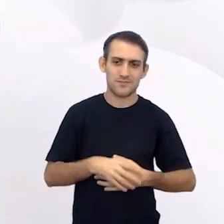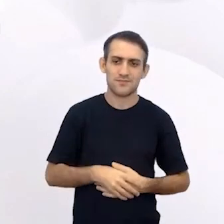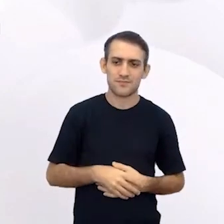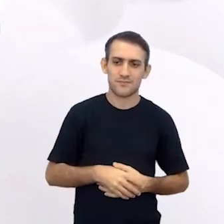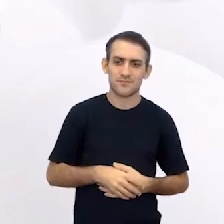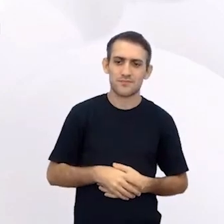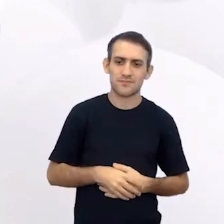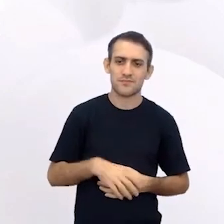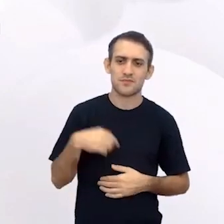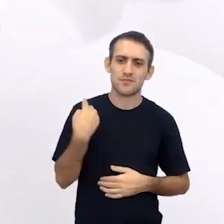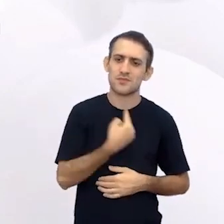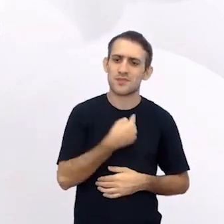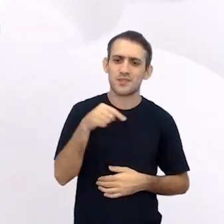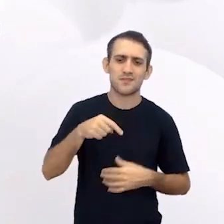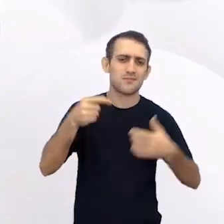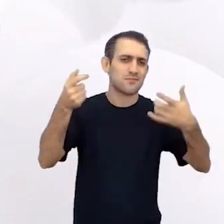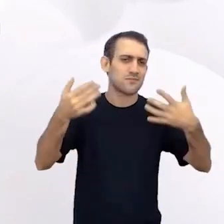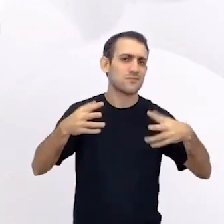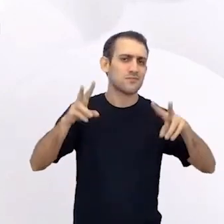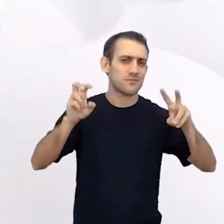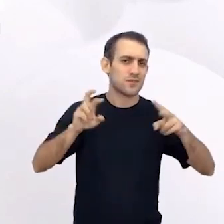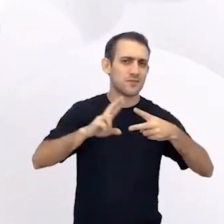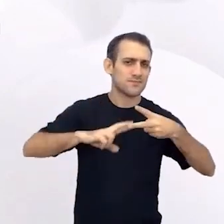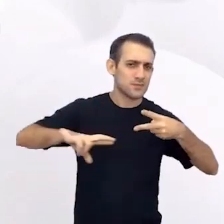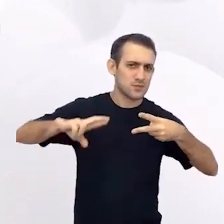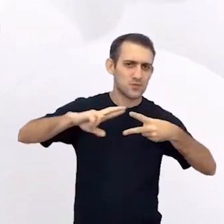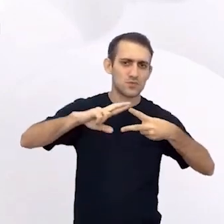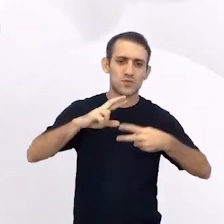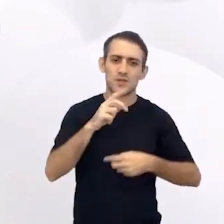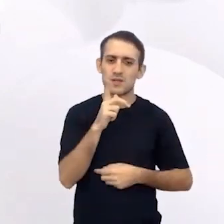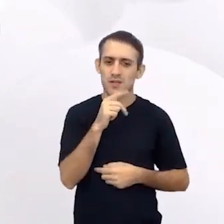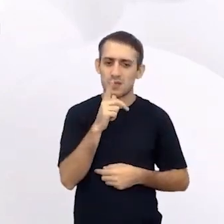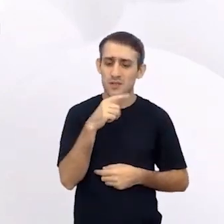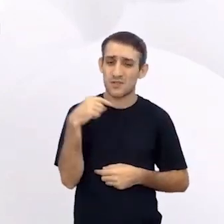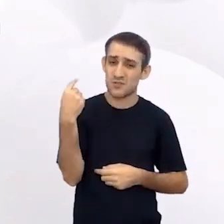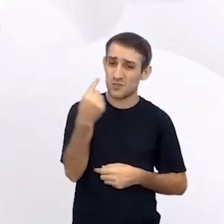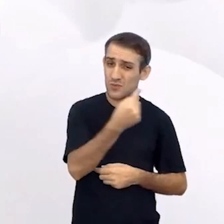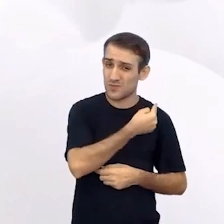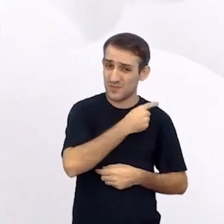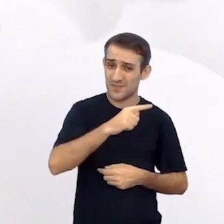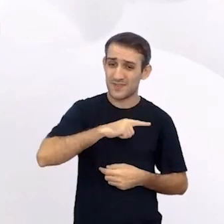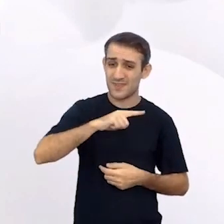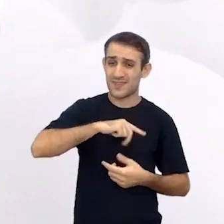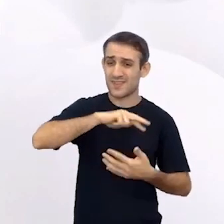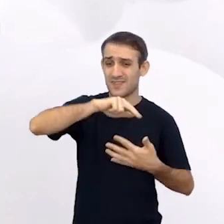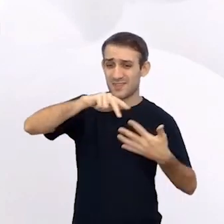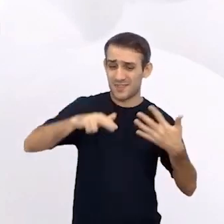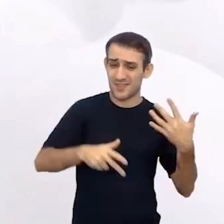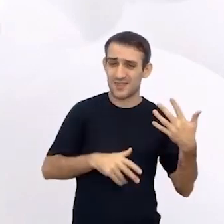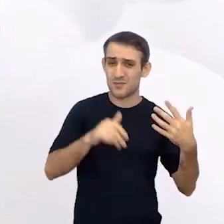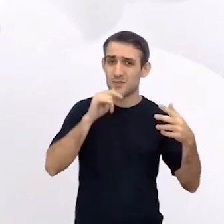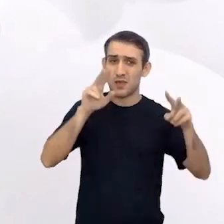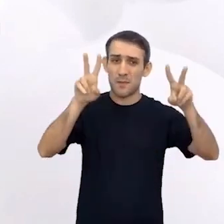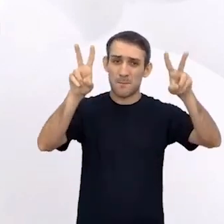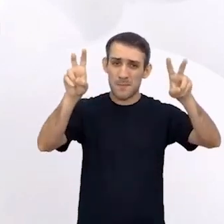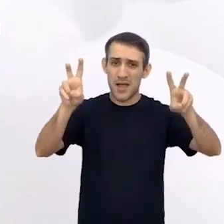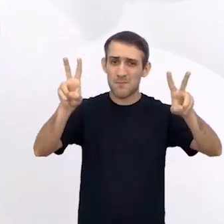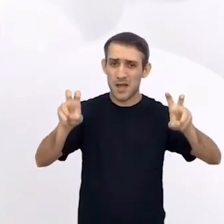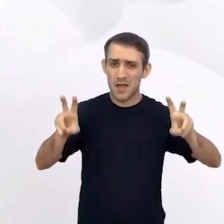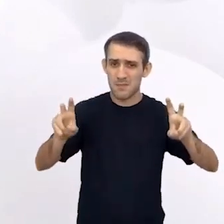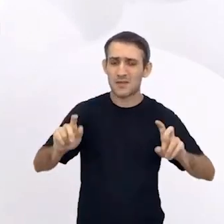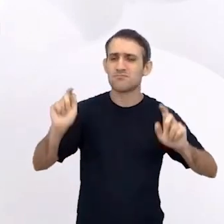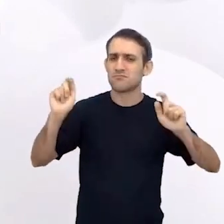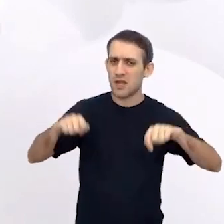Então, vamos entrar nessa temática de recursos hídricos. Nós temos vários temas que a gente poderia abordar,